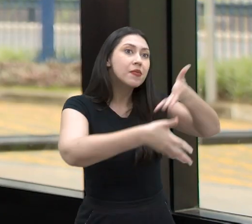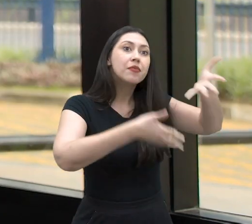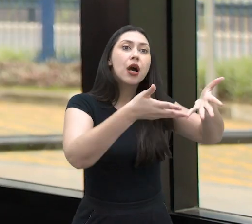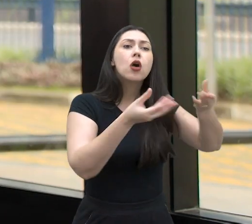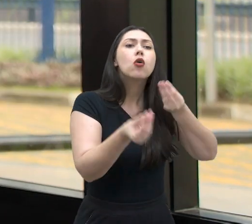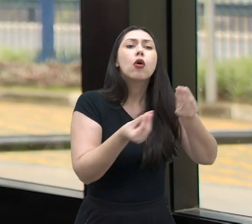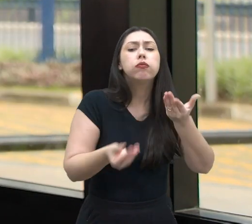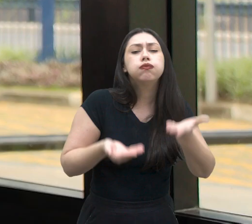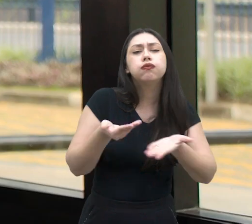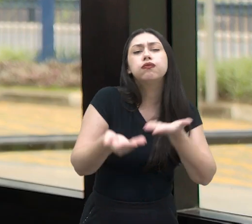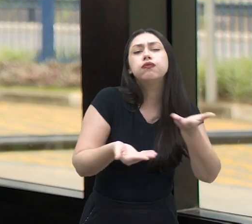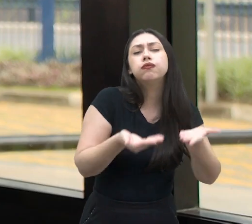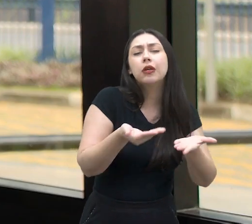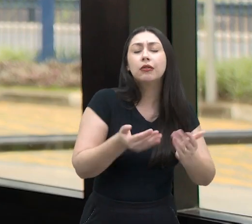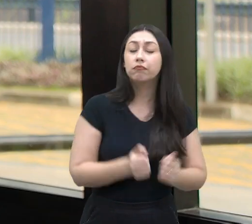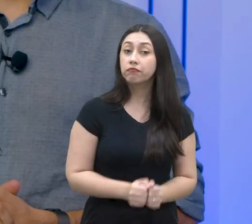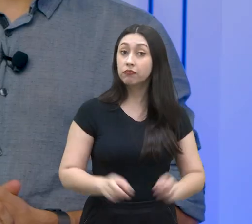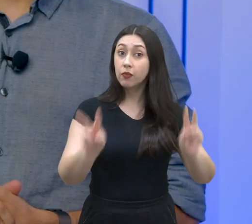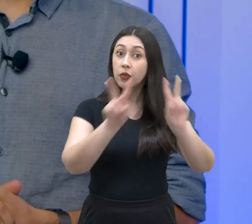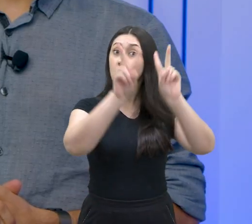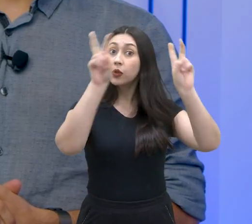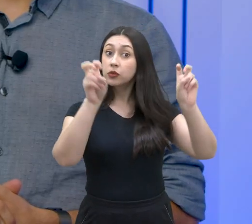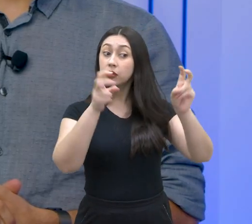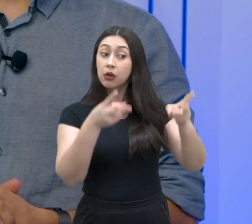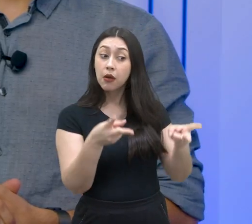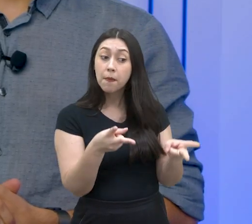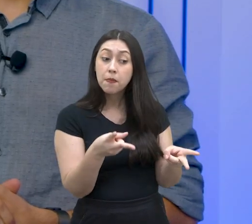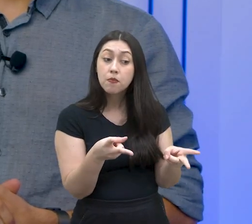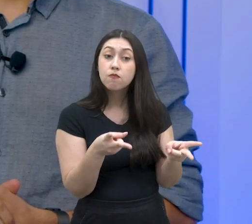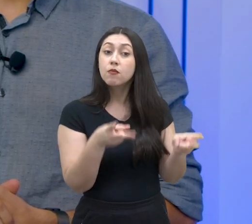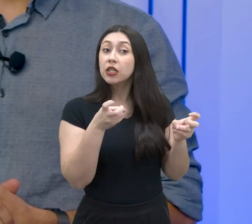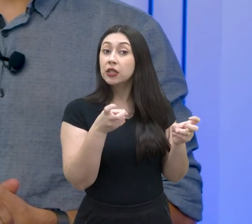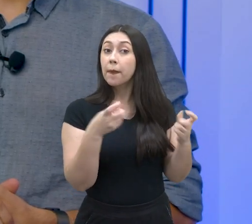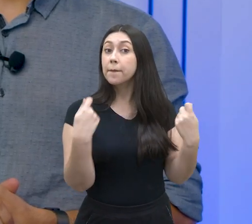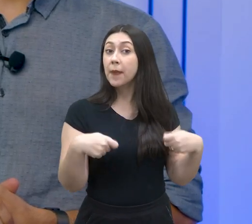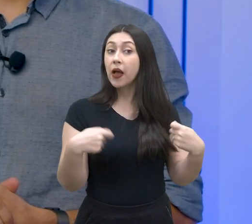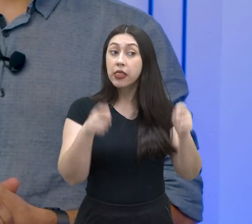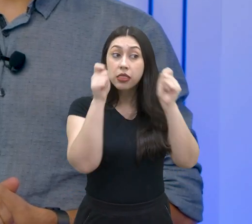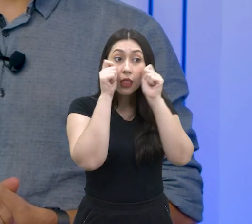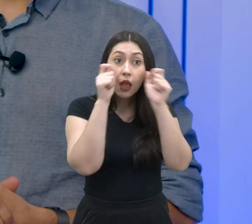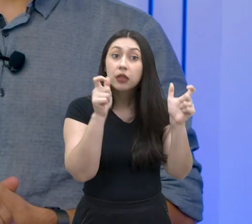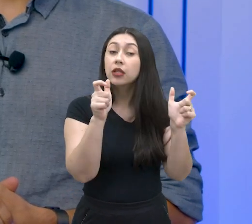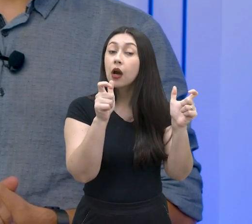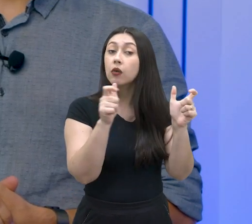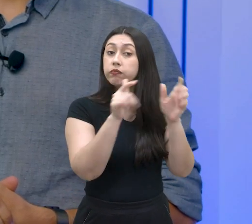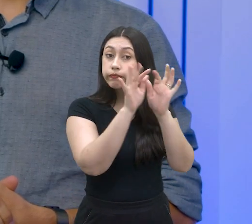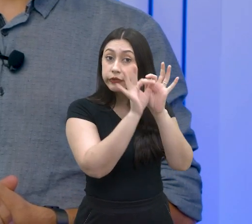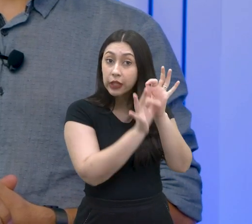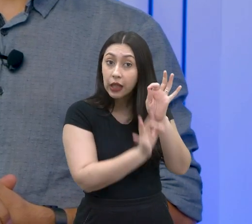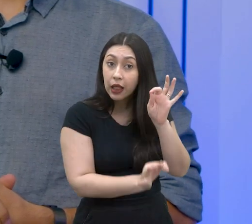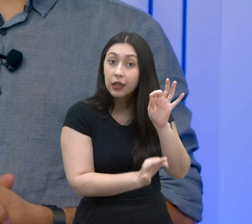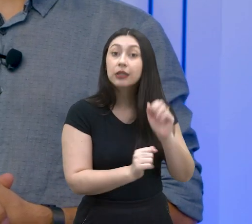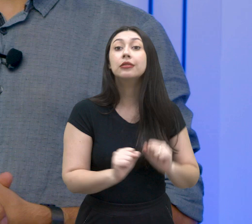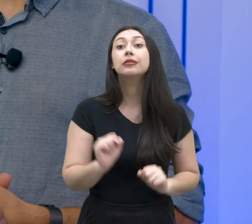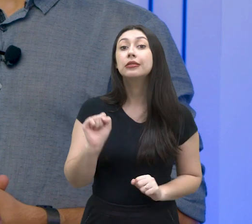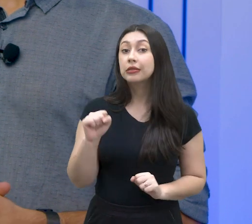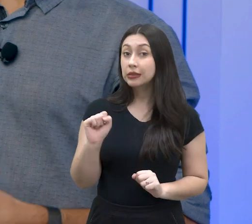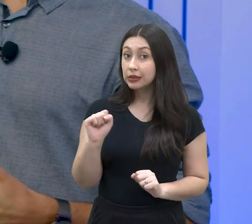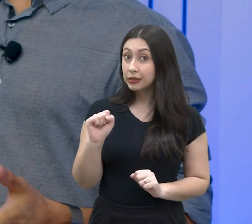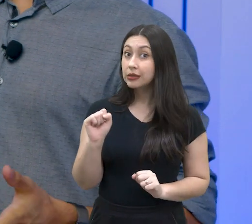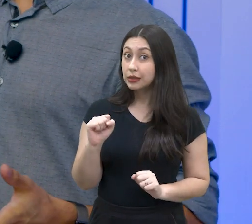nossas palavras, do tratamento que a gente dá. Assunto que dá para ver, deixa a gente atento logo de cara, porque é um assunto extenso, né,